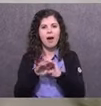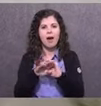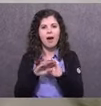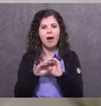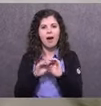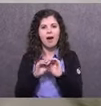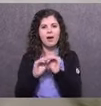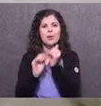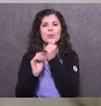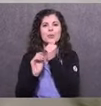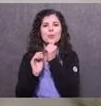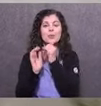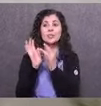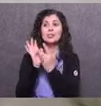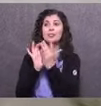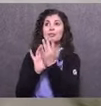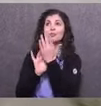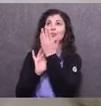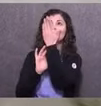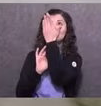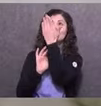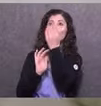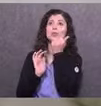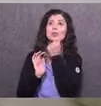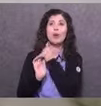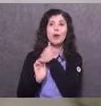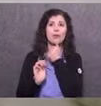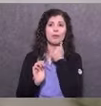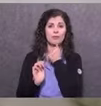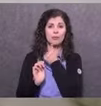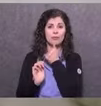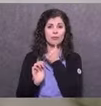Jesus na sua agonia.